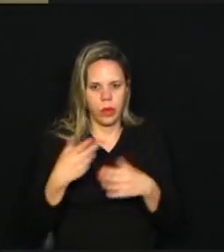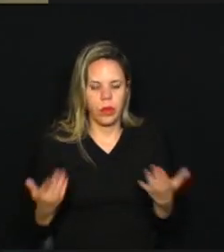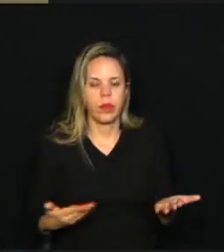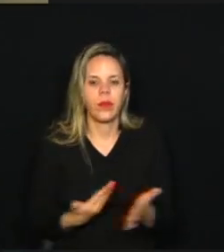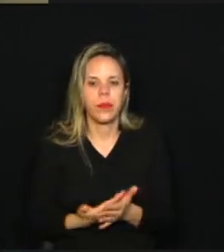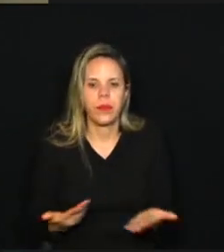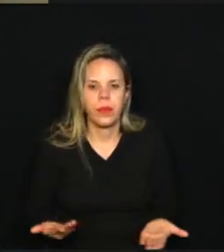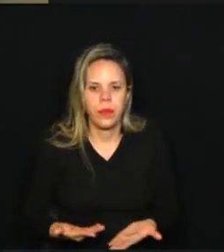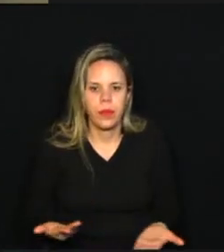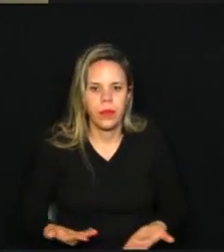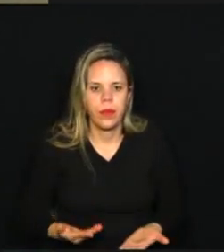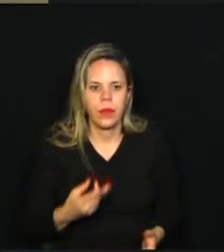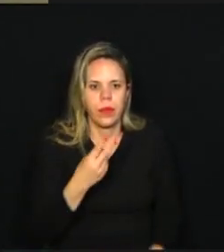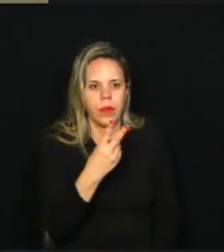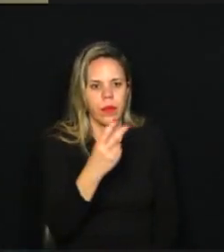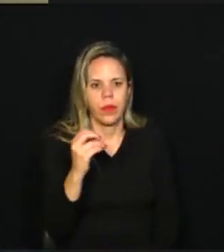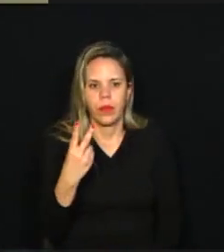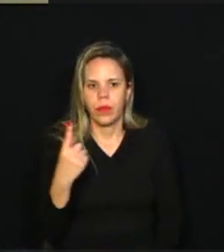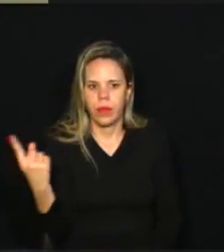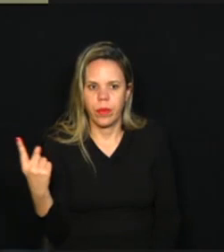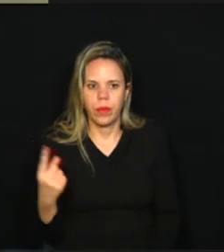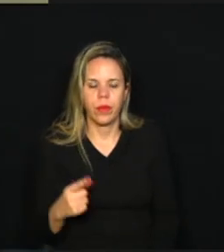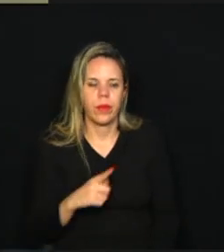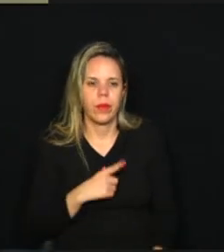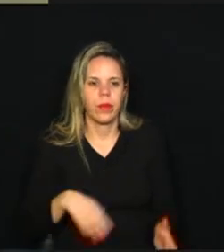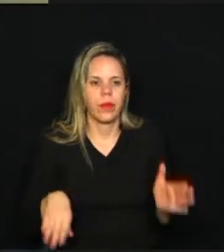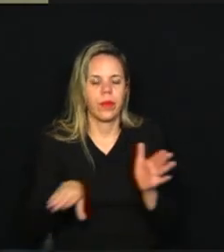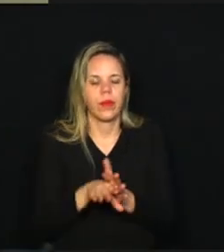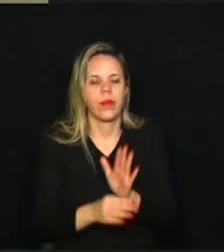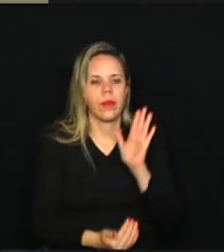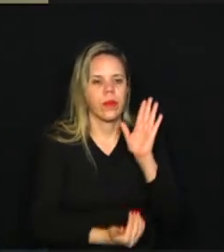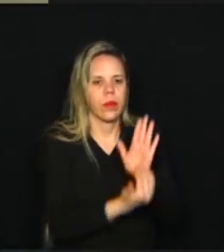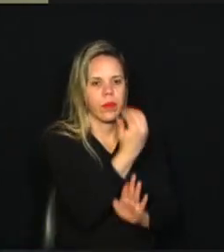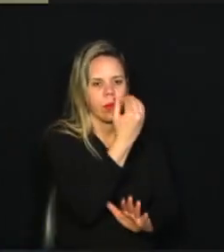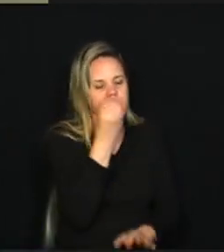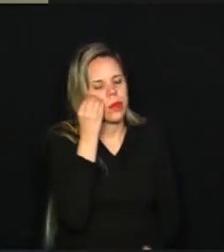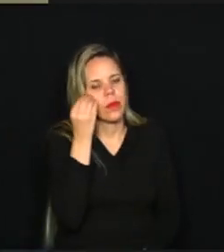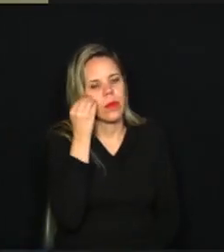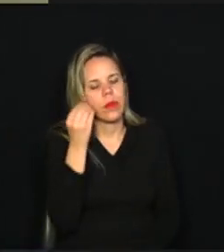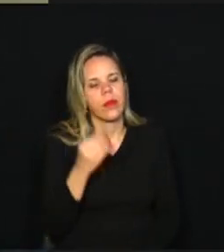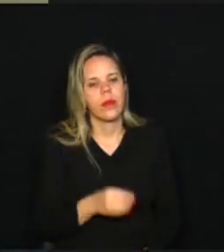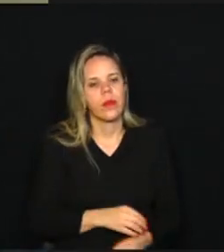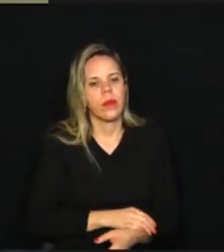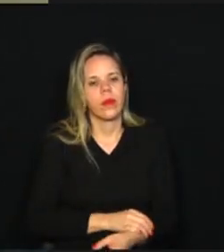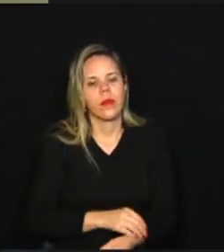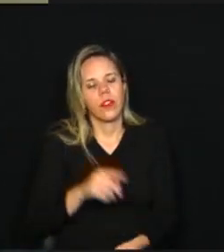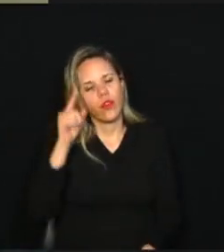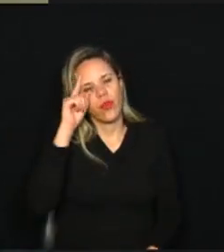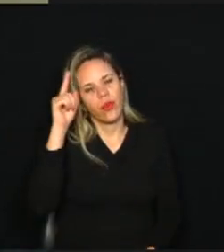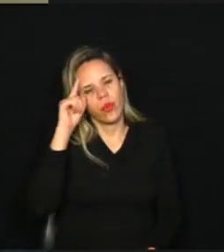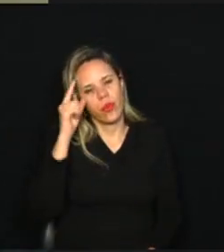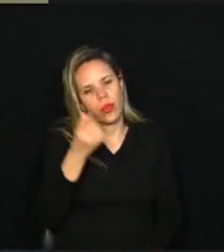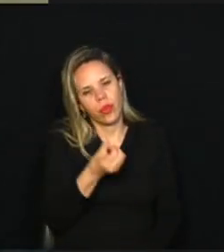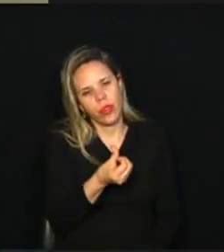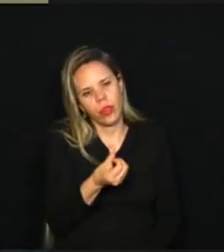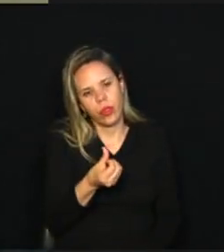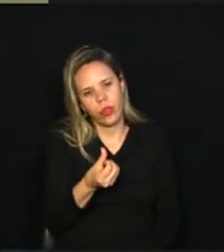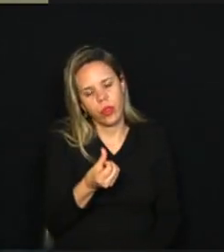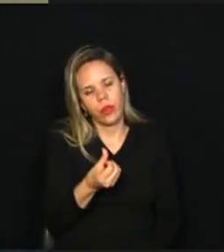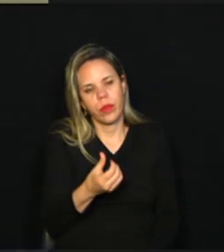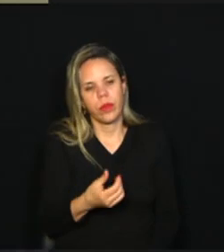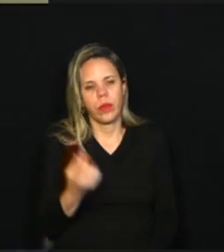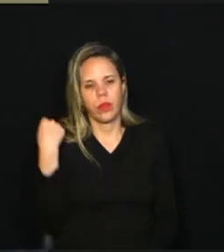hoje, né, já estamos em 2021, nós chegamos no máximo de testes aí por dia de 60, no último